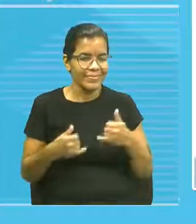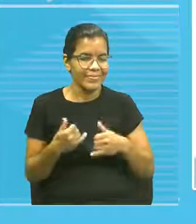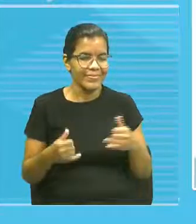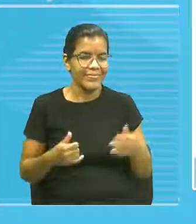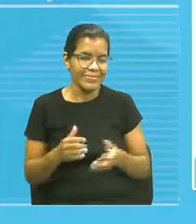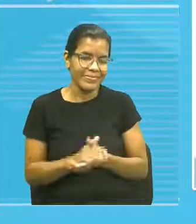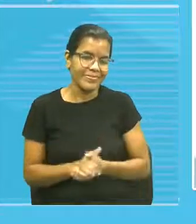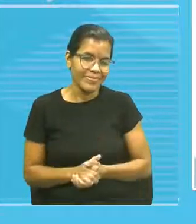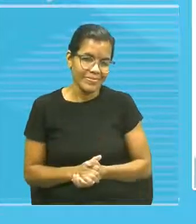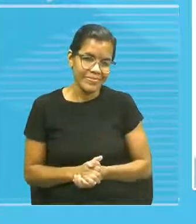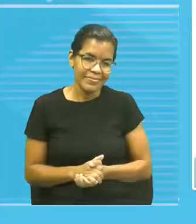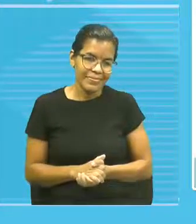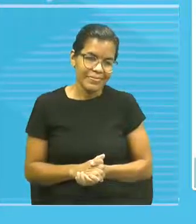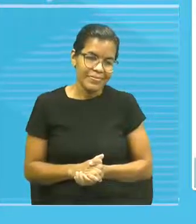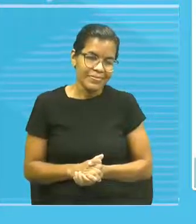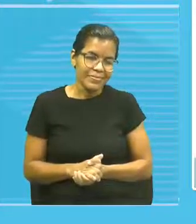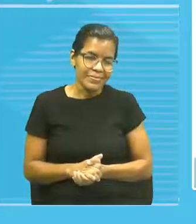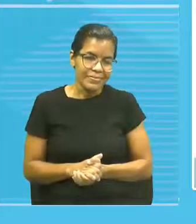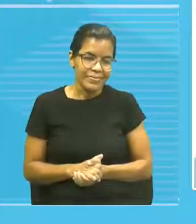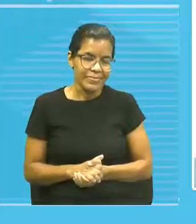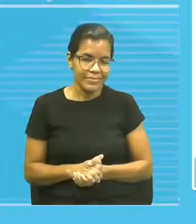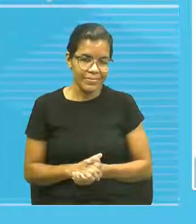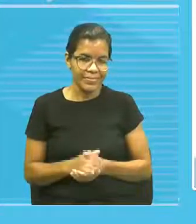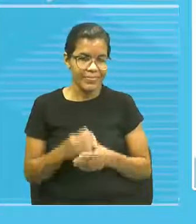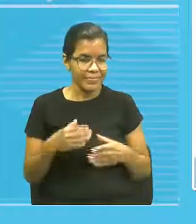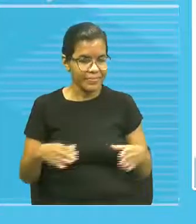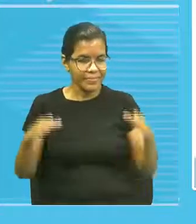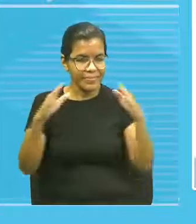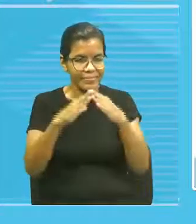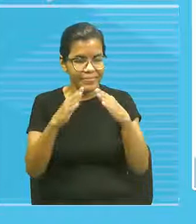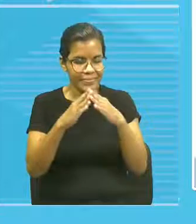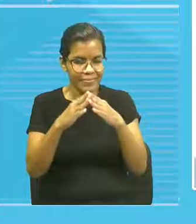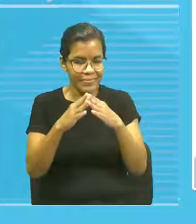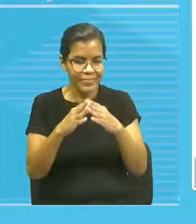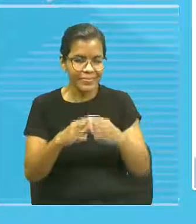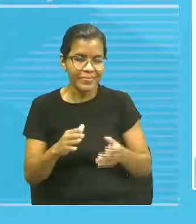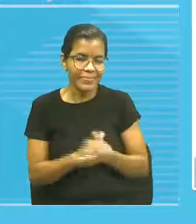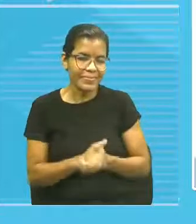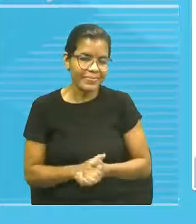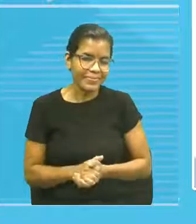suas casas. Vocês estão na mesma casa aí.